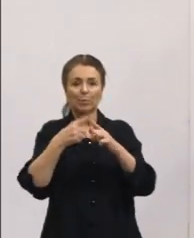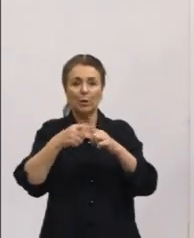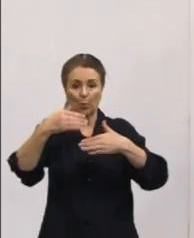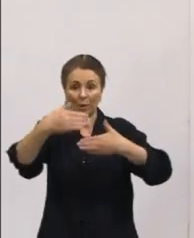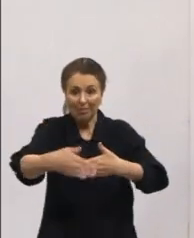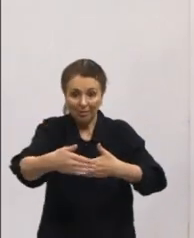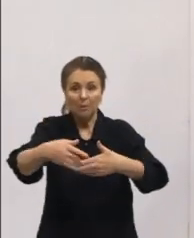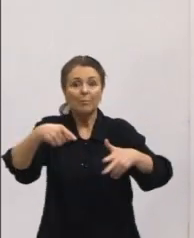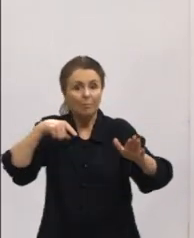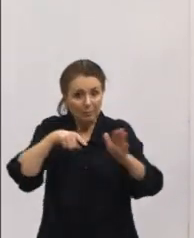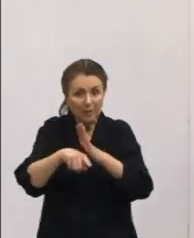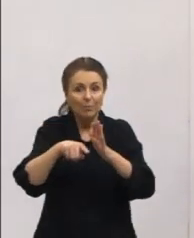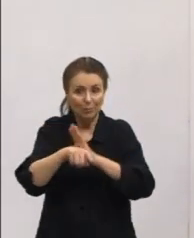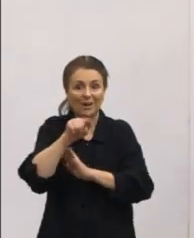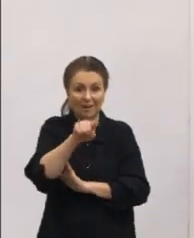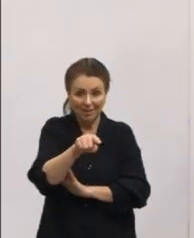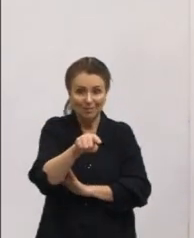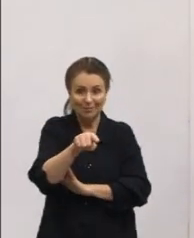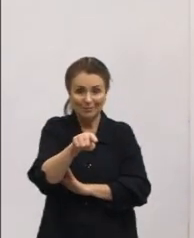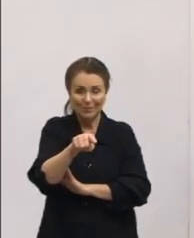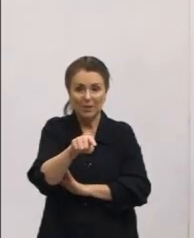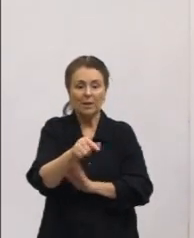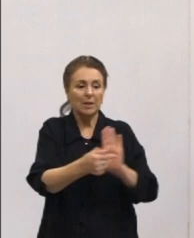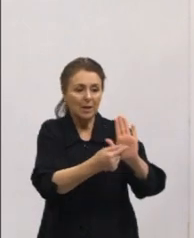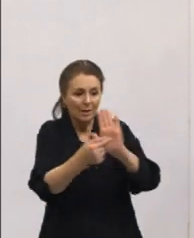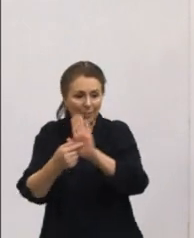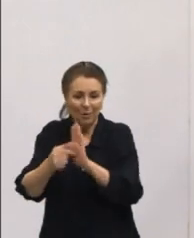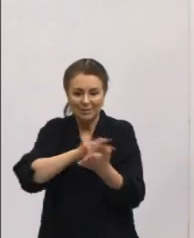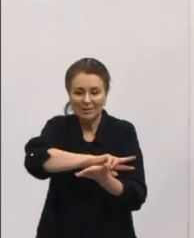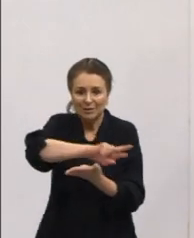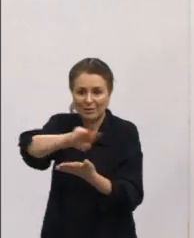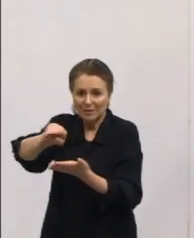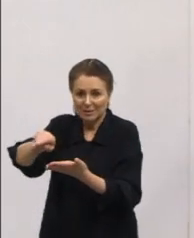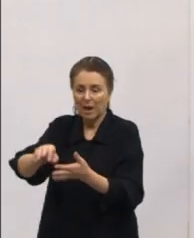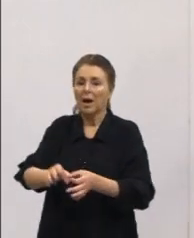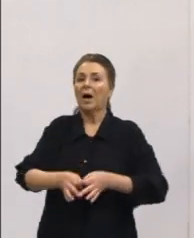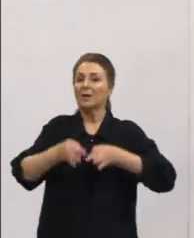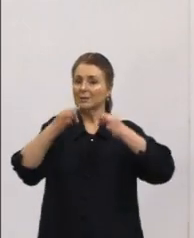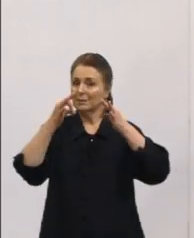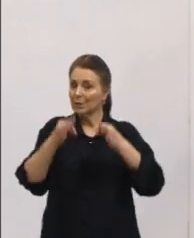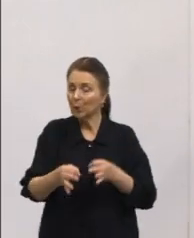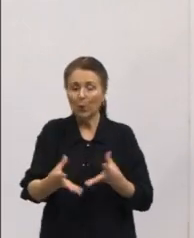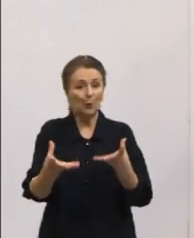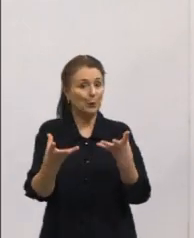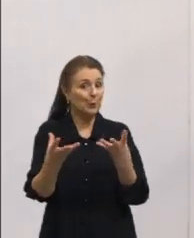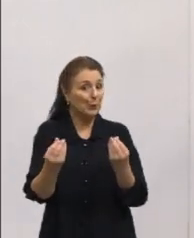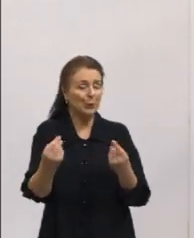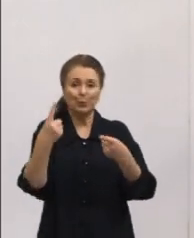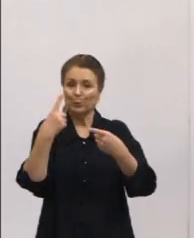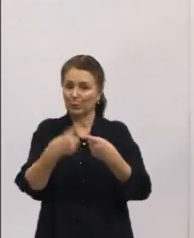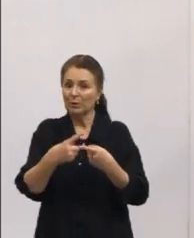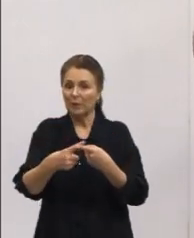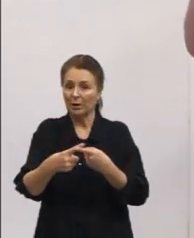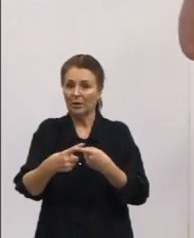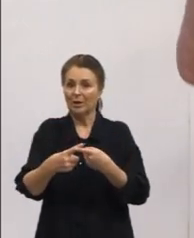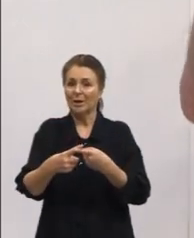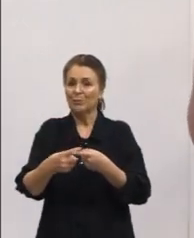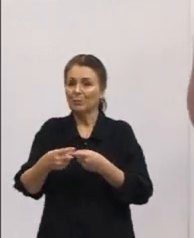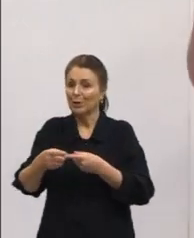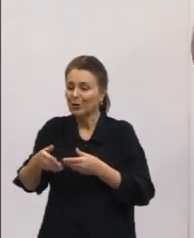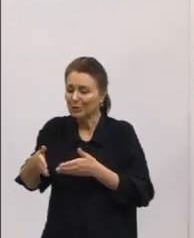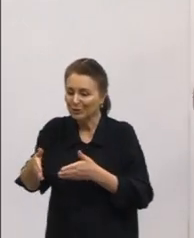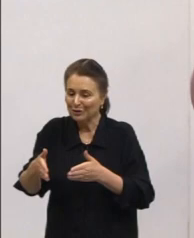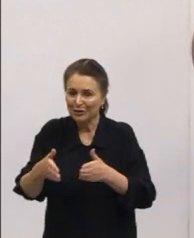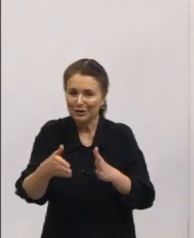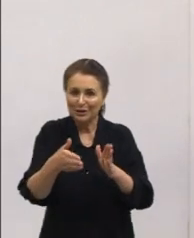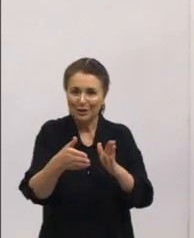essas questões e ele traz essa diversidade a gente acertou tanto porque porque a gente seguiu a